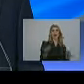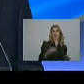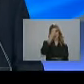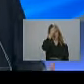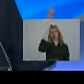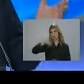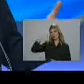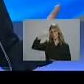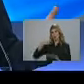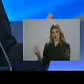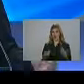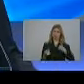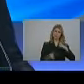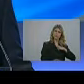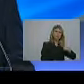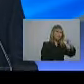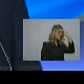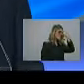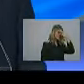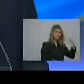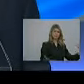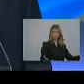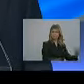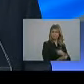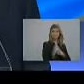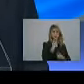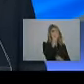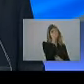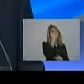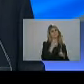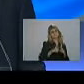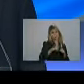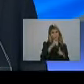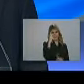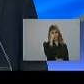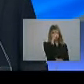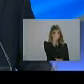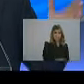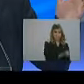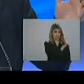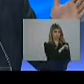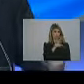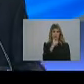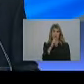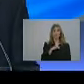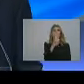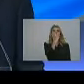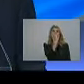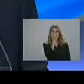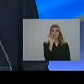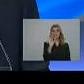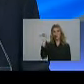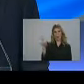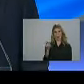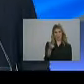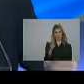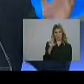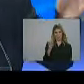atual faz. Eu tenho plena consciência, Índio, da situação difícil que o Rio de Janeiro enfrenta. Parece que só o Pedro Paulo não